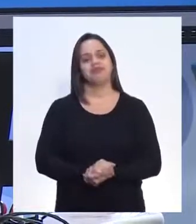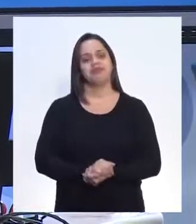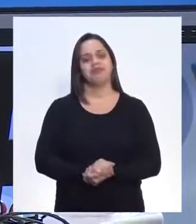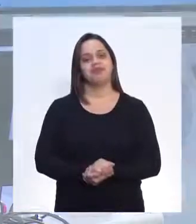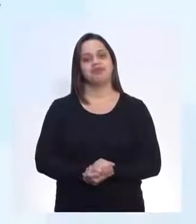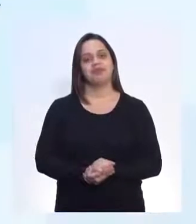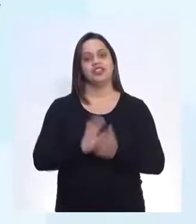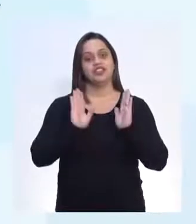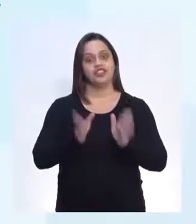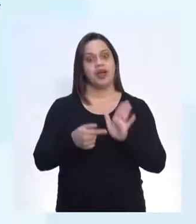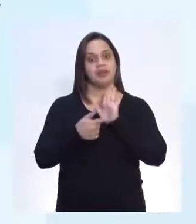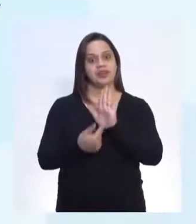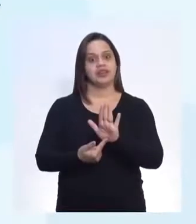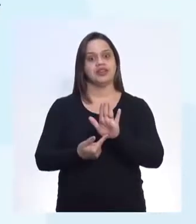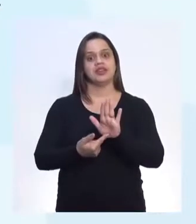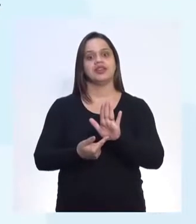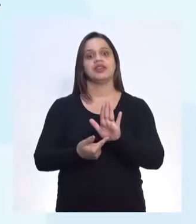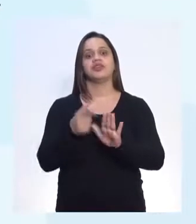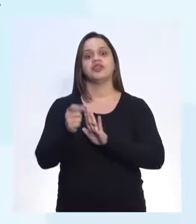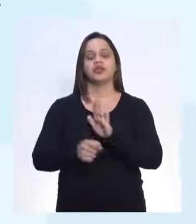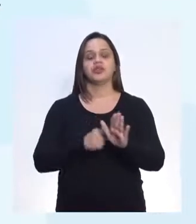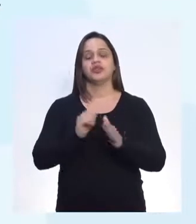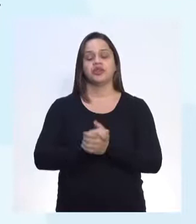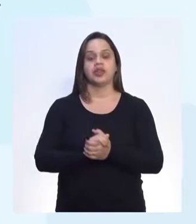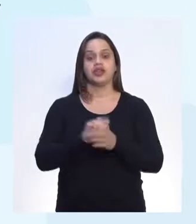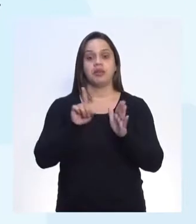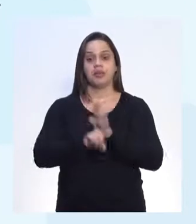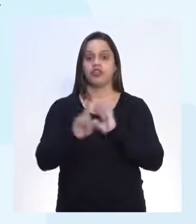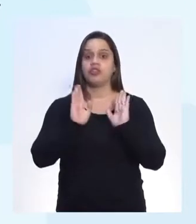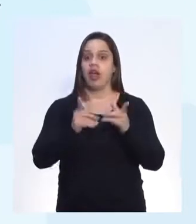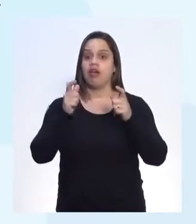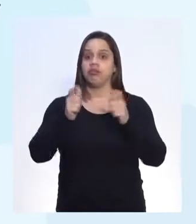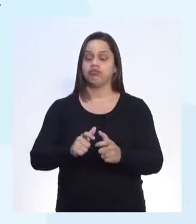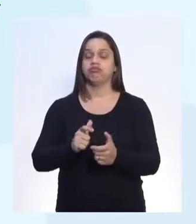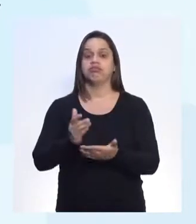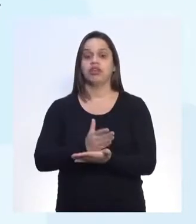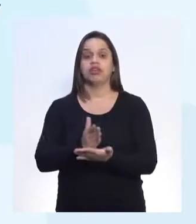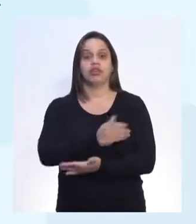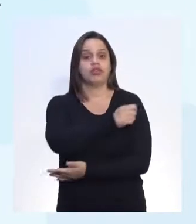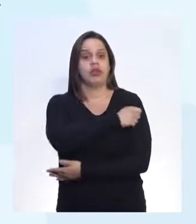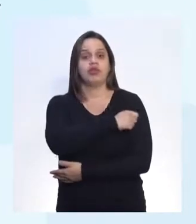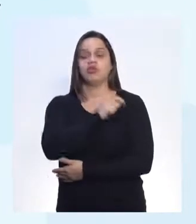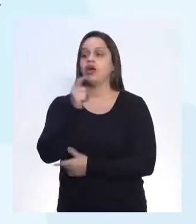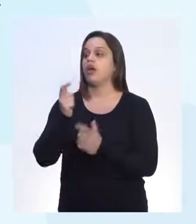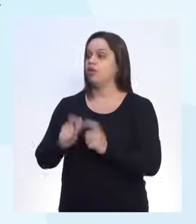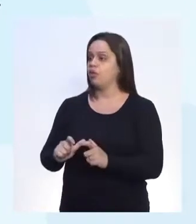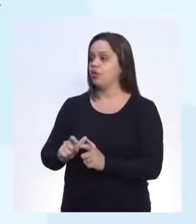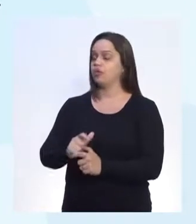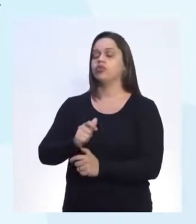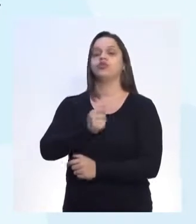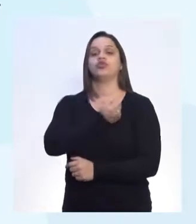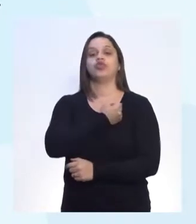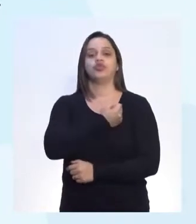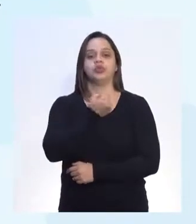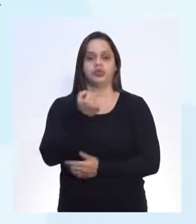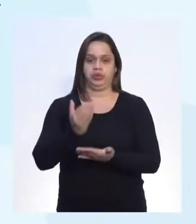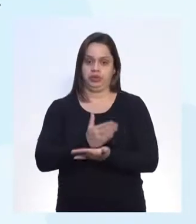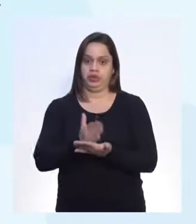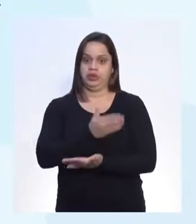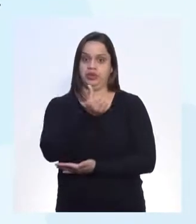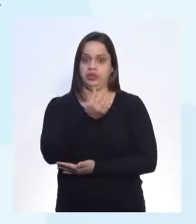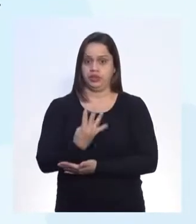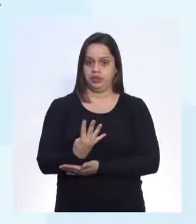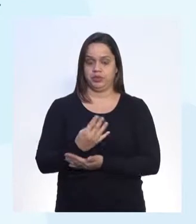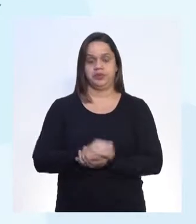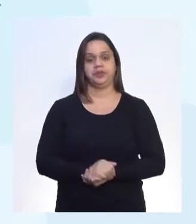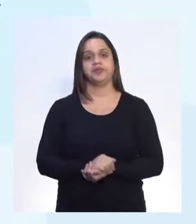nossa situação problema 1. Essa situação está lá no caderno do aluno. Me ajuda aí, Jonas. Na página 64. Isso, legal.